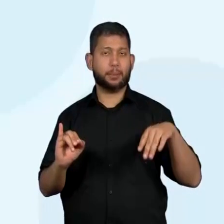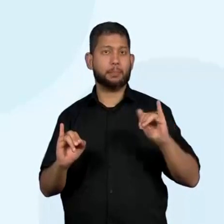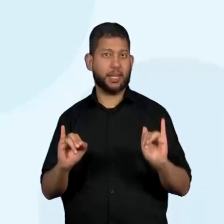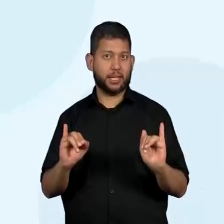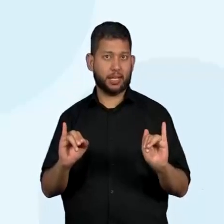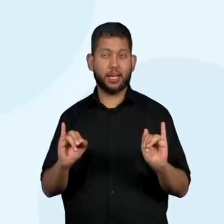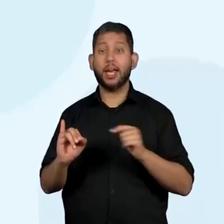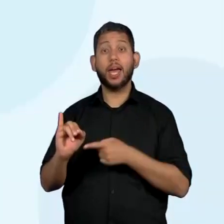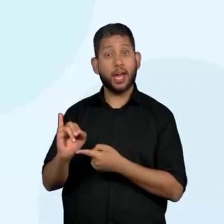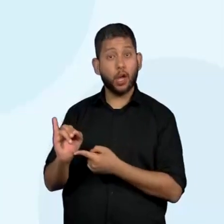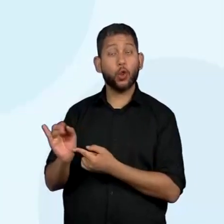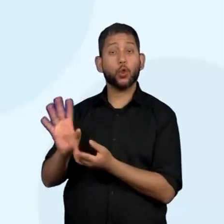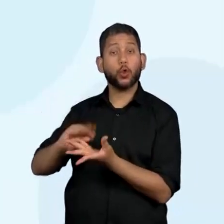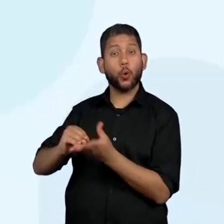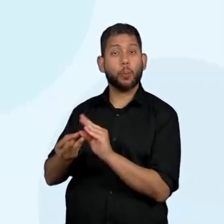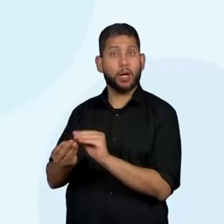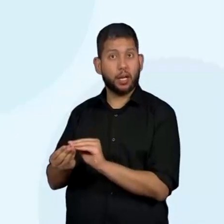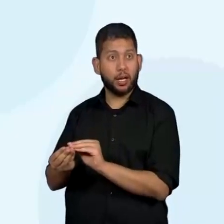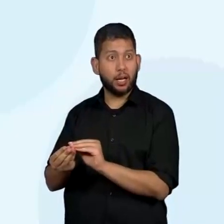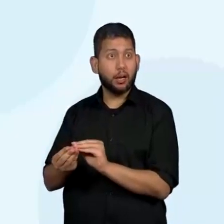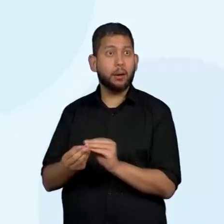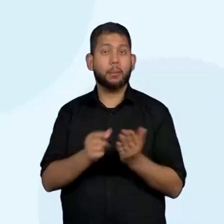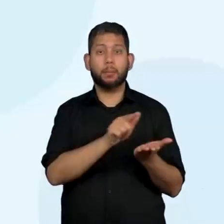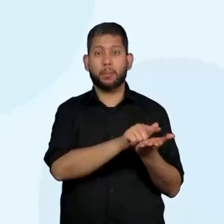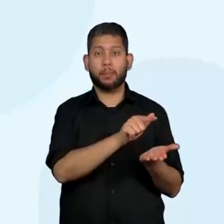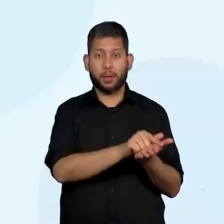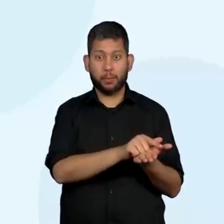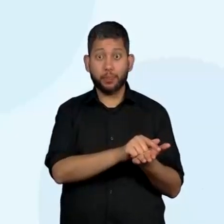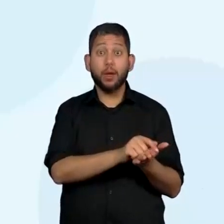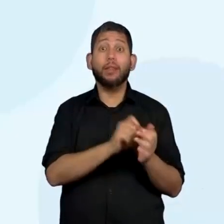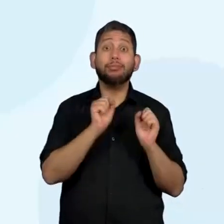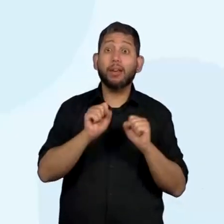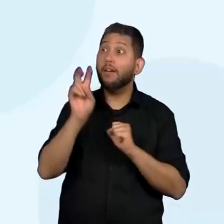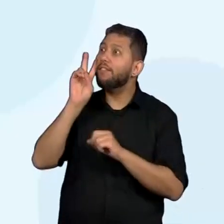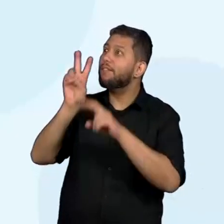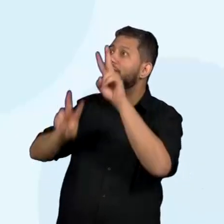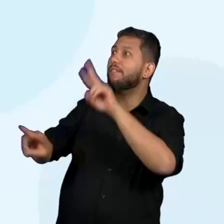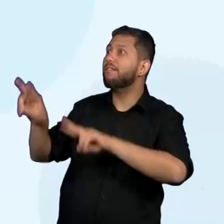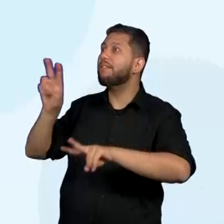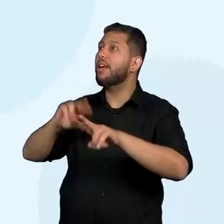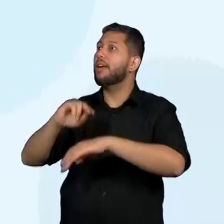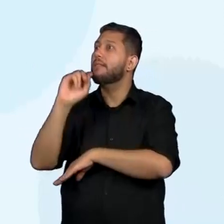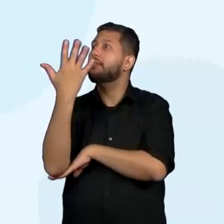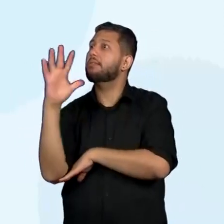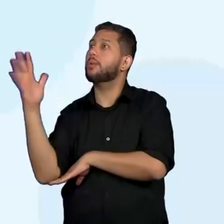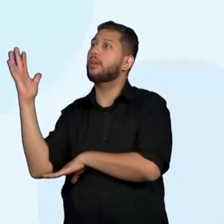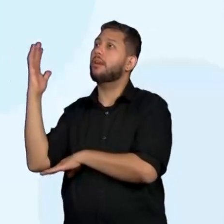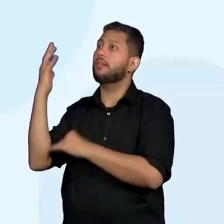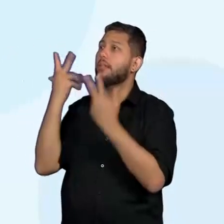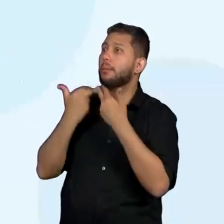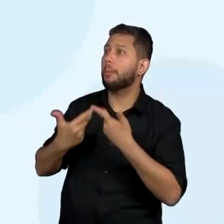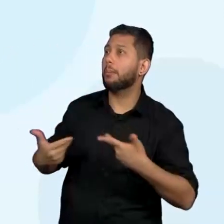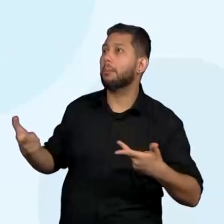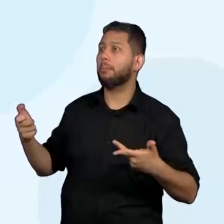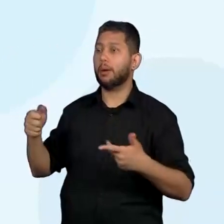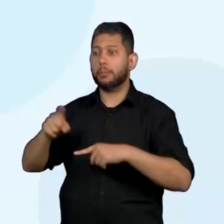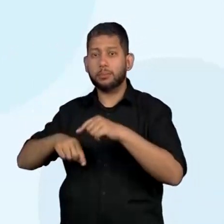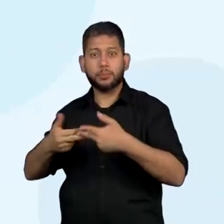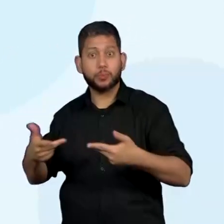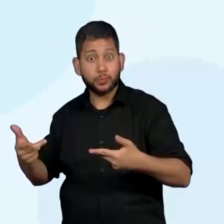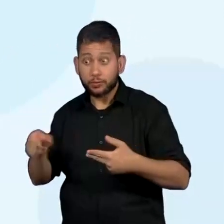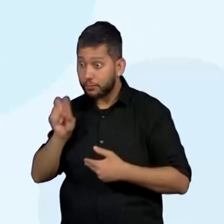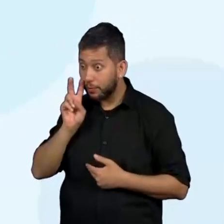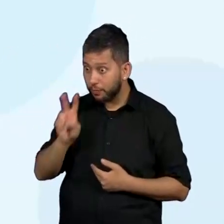criando representações de de seres ou objetos com as dobras geométricas de uma peça de papel